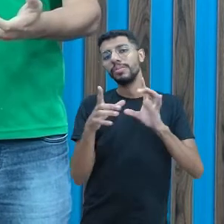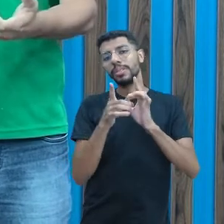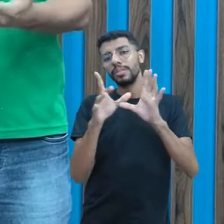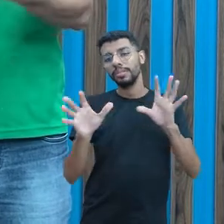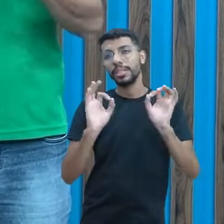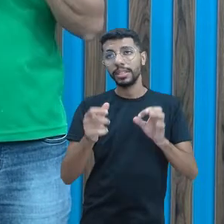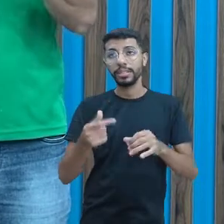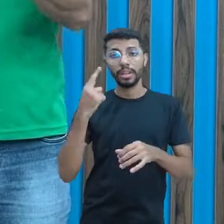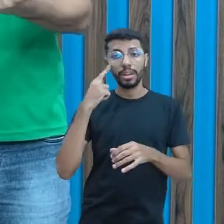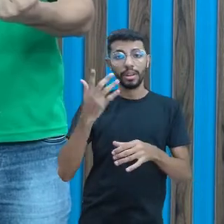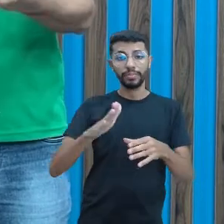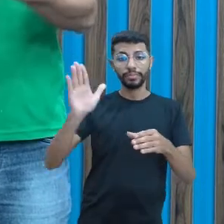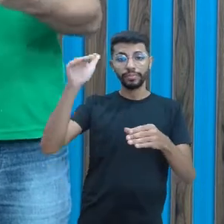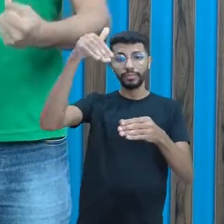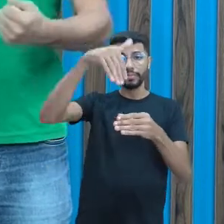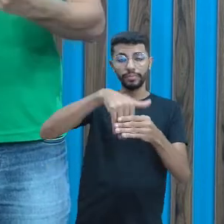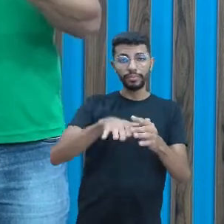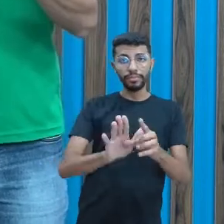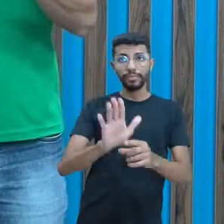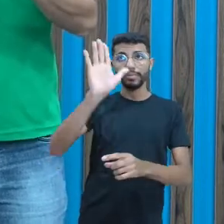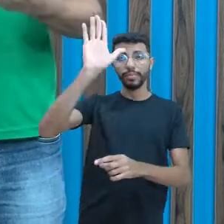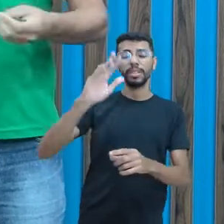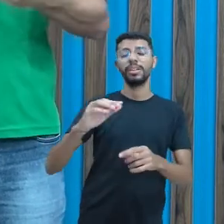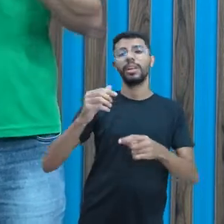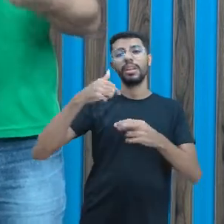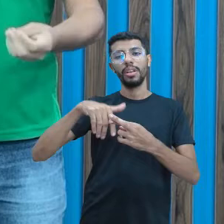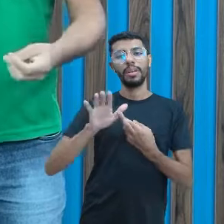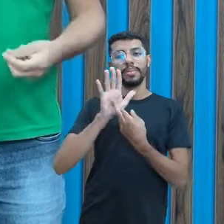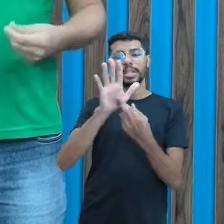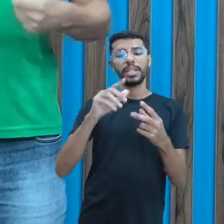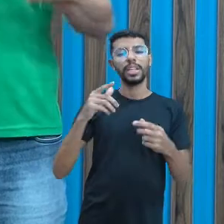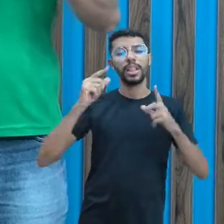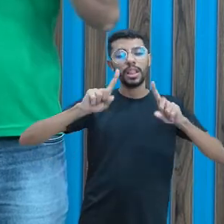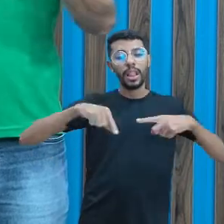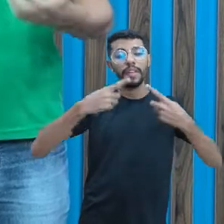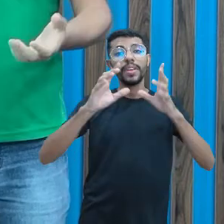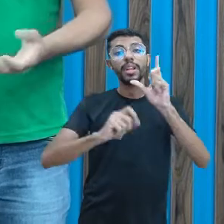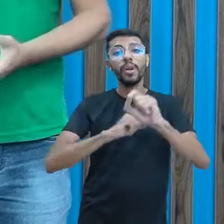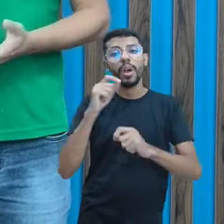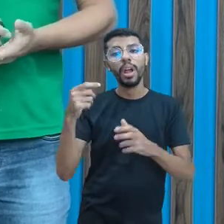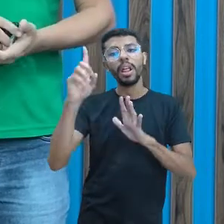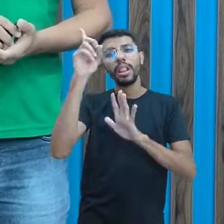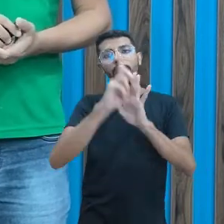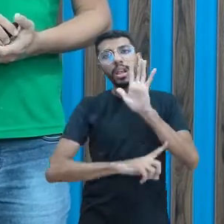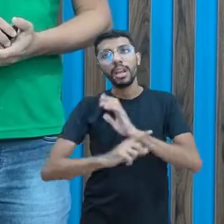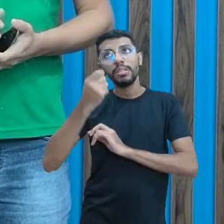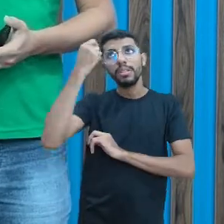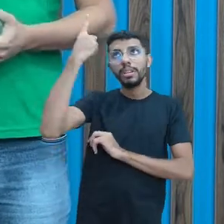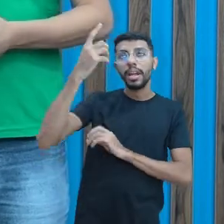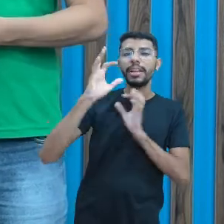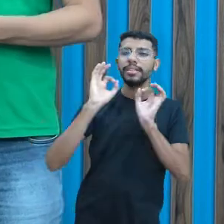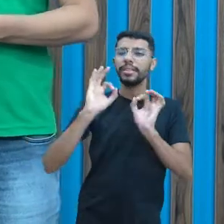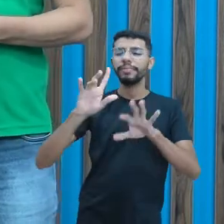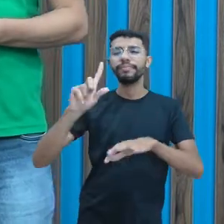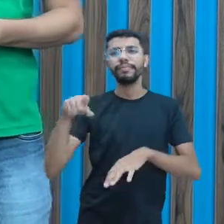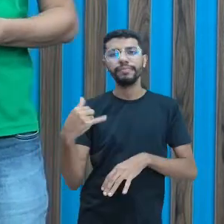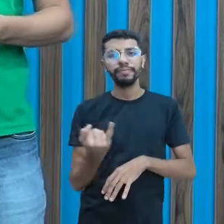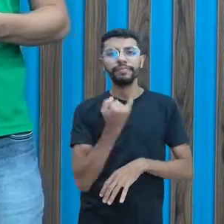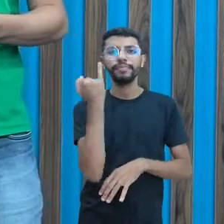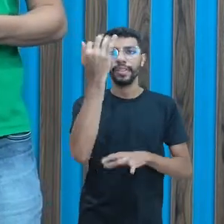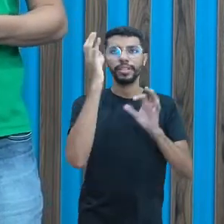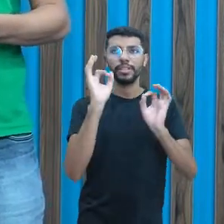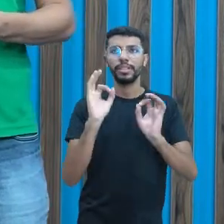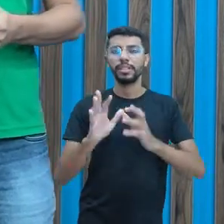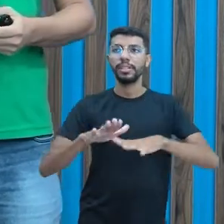seus representantes, aquilo que de fato defende os seus direitos, que defende as suas ideias, é muito importante. E aí eu destaco, né,